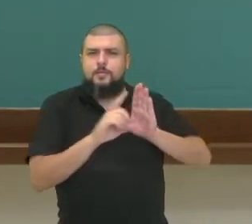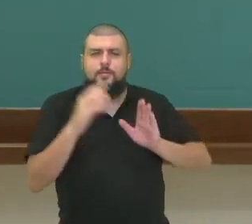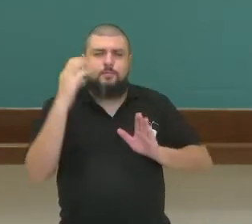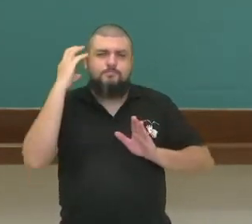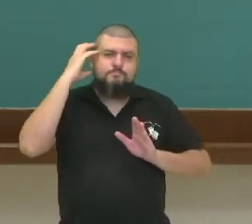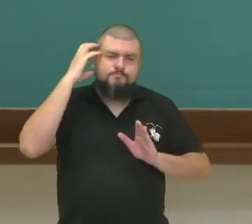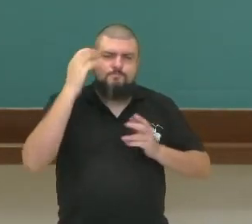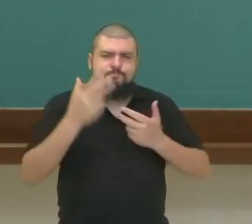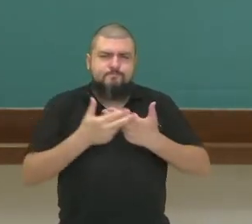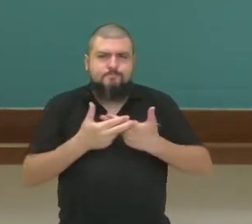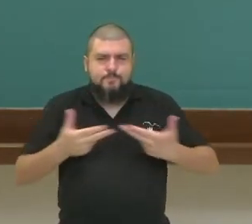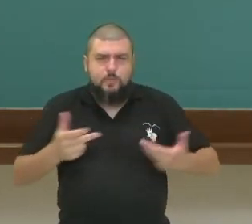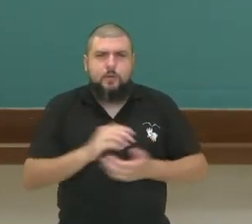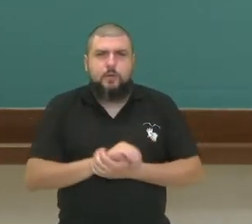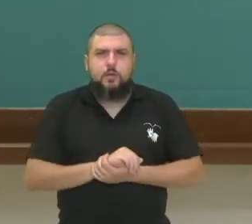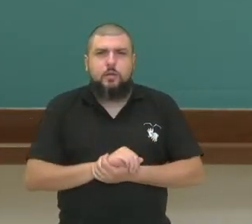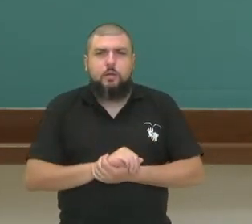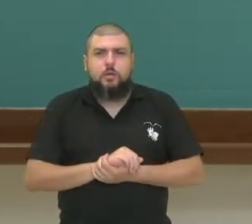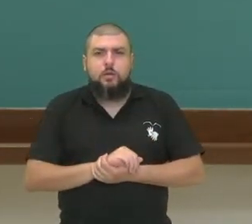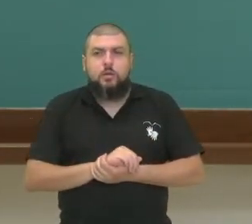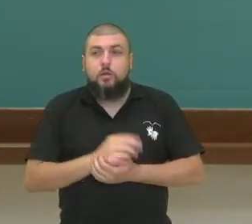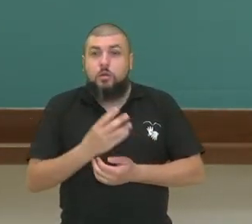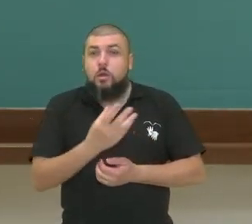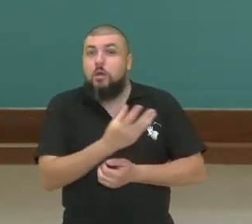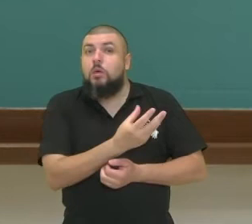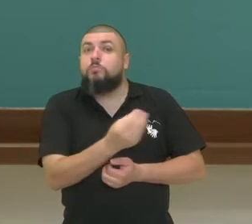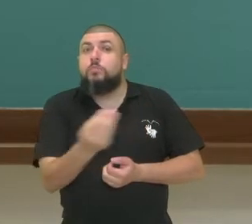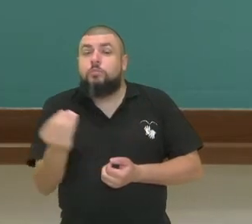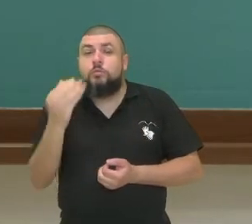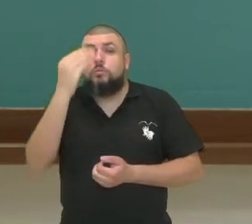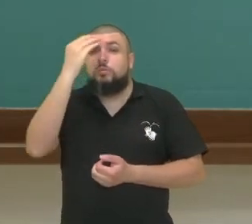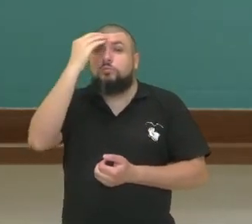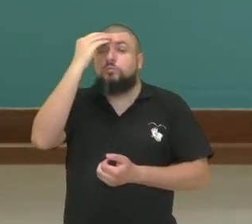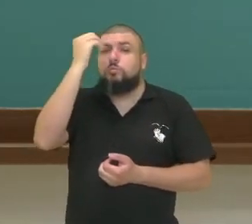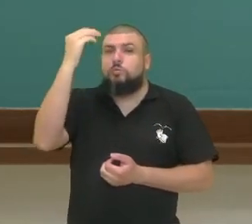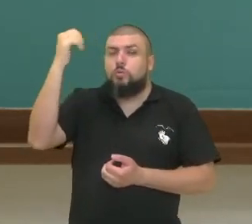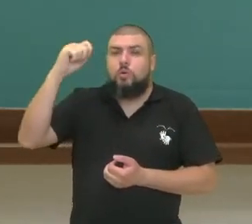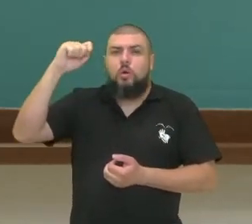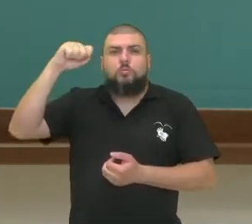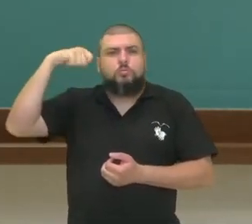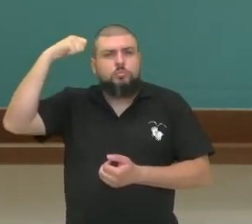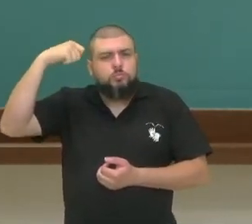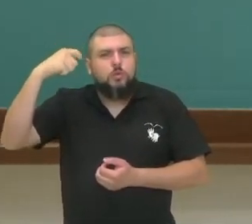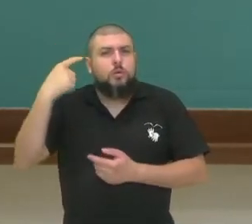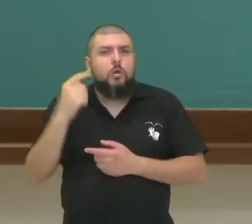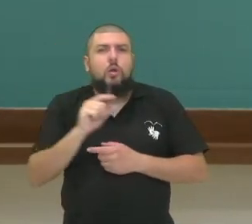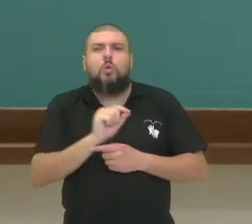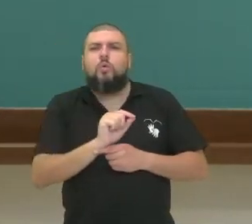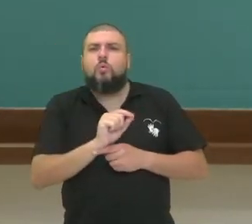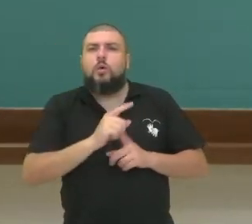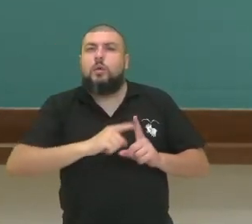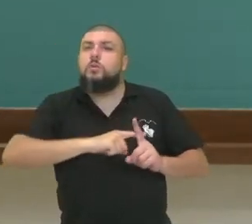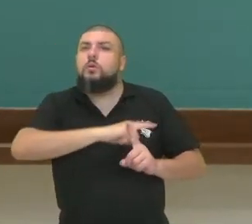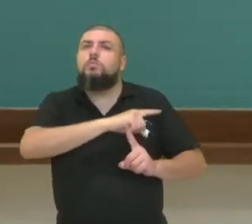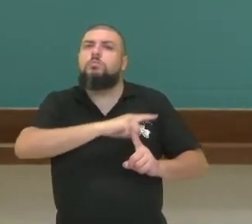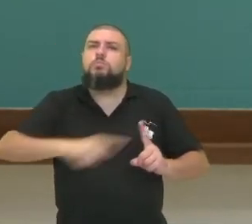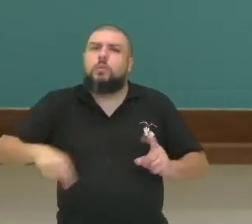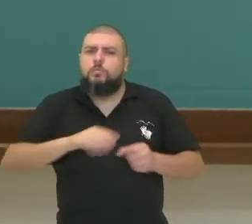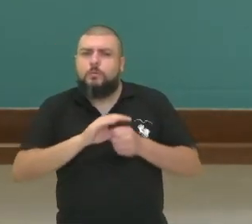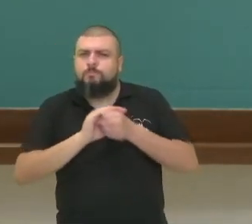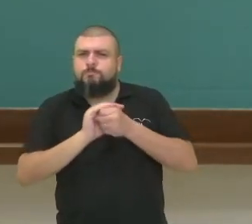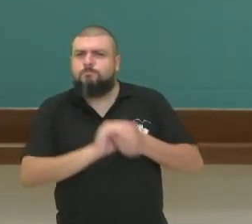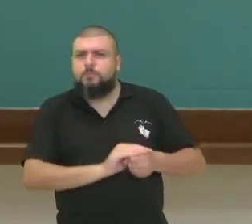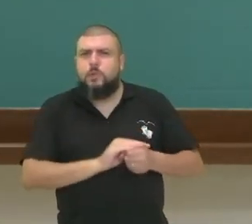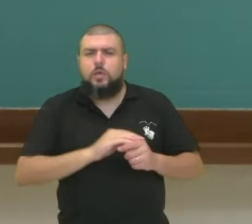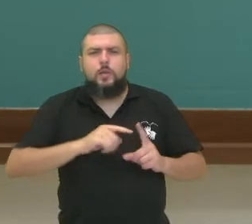escritores, muitos atores tiveram cerceado o seu direito de manifestar. O direito de manifestar opinião, o direito de escrever